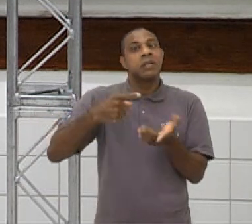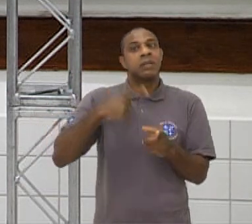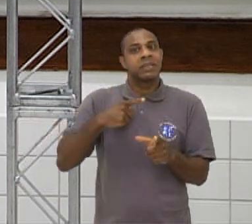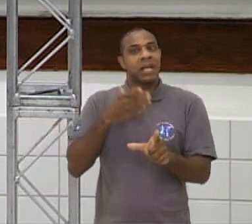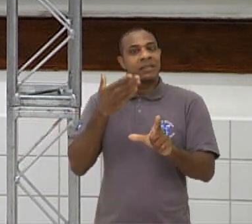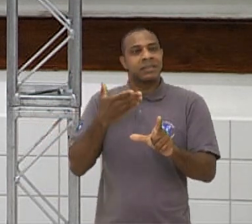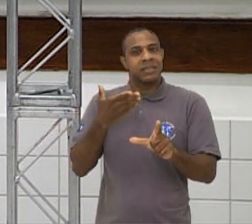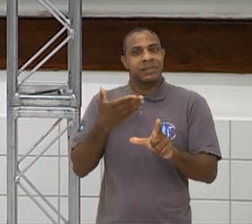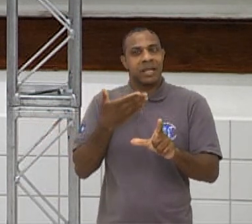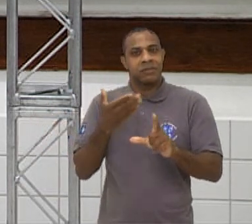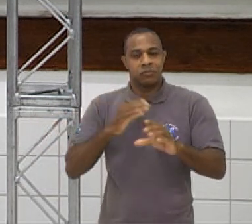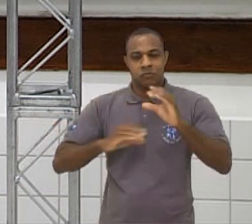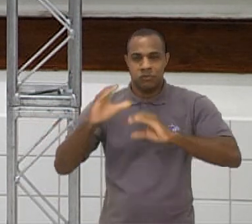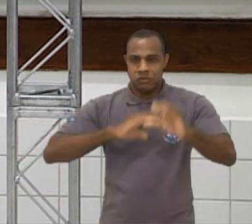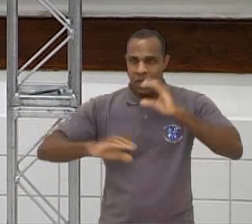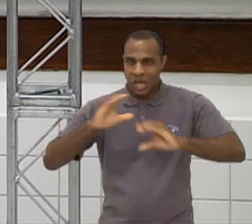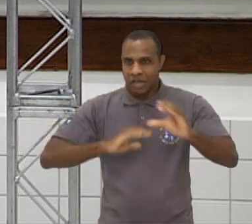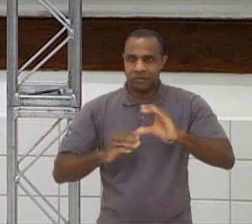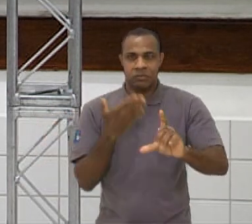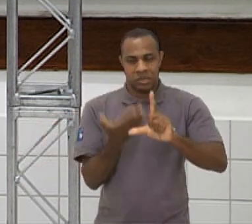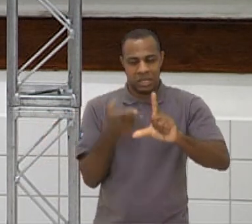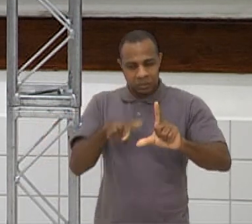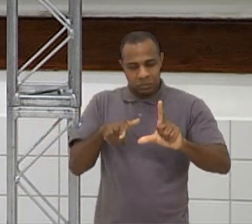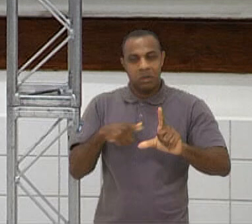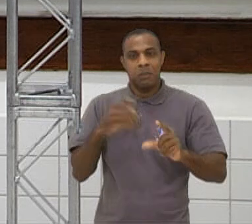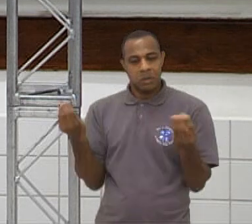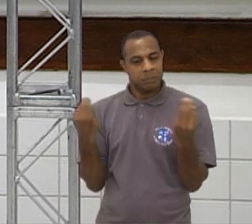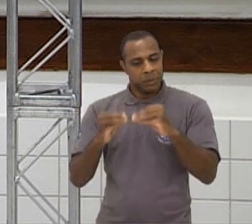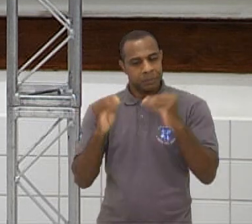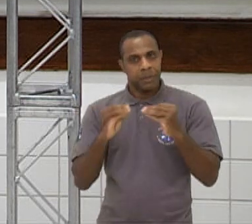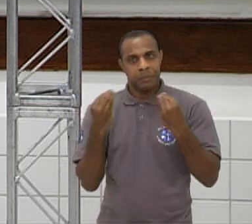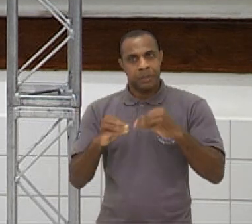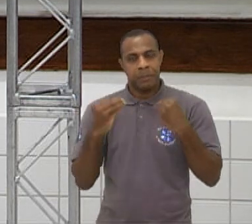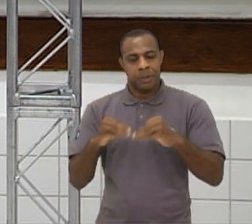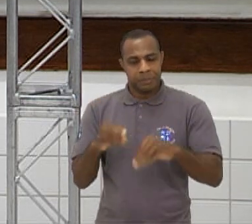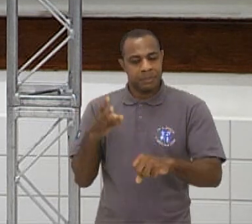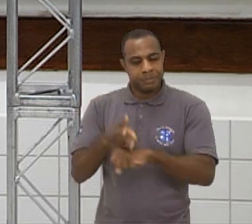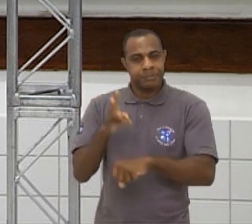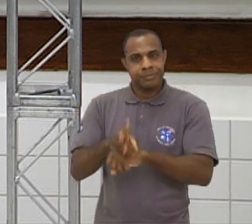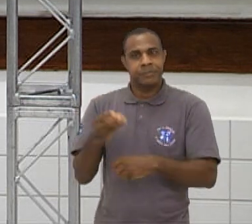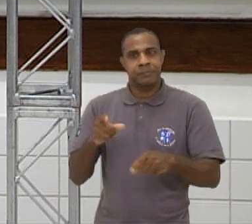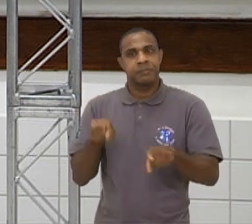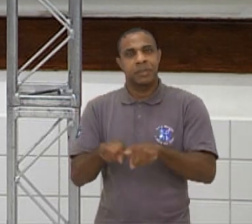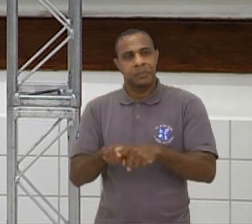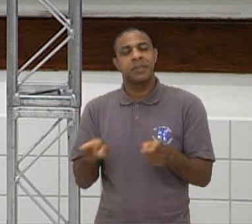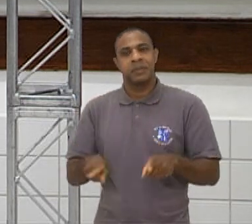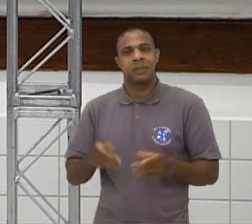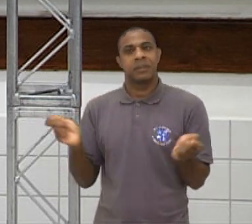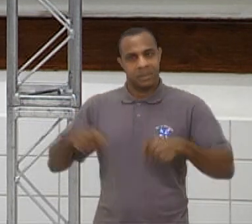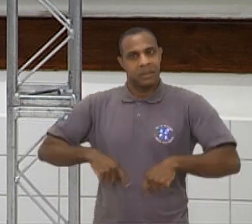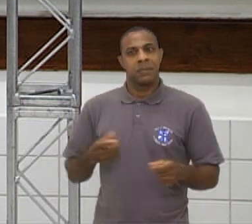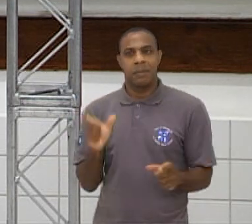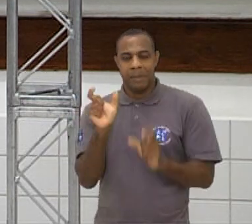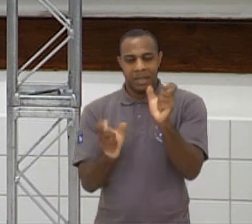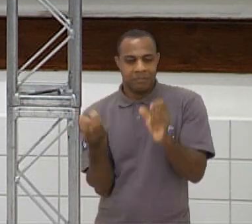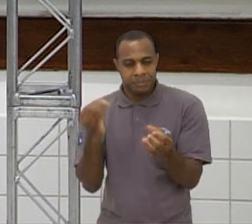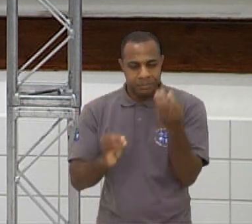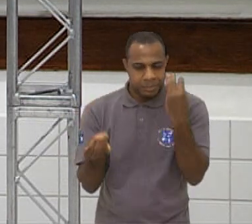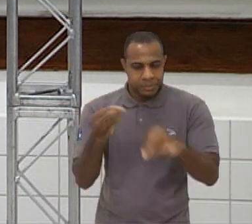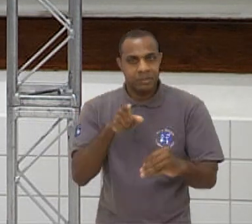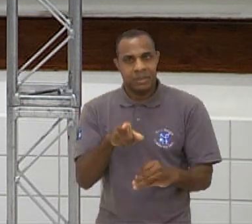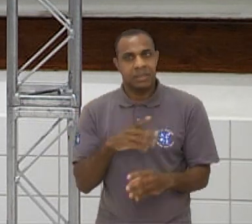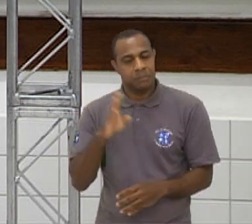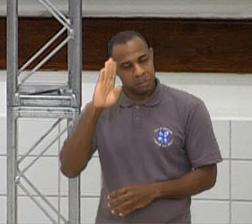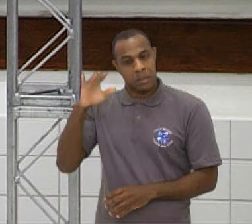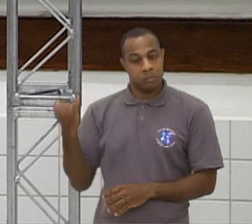no chat, pode ir comentando, pode ir colocando também ali no aplicativo, pelo chat do aplicativo, também as palavras que vocês consideraram